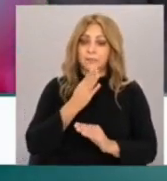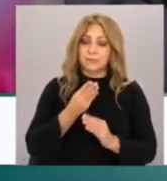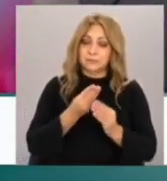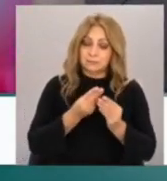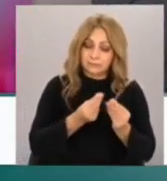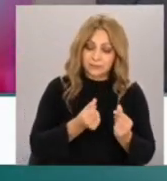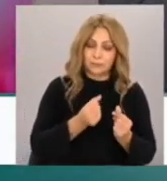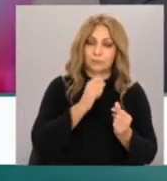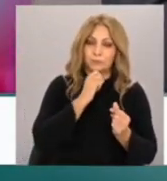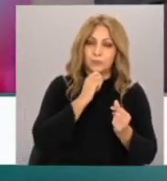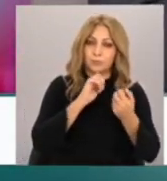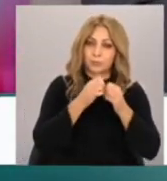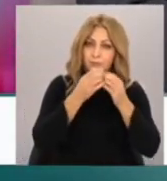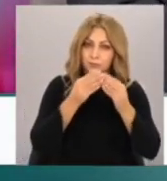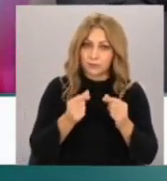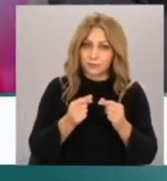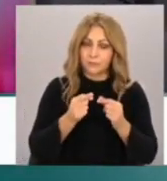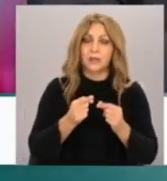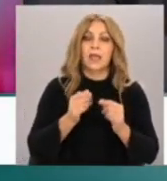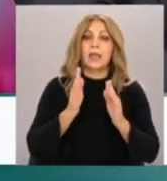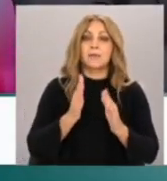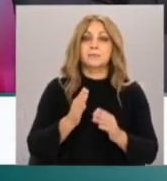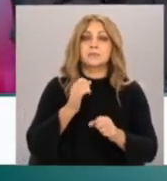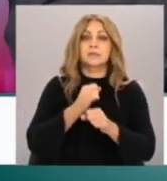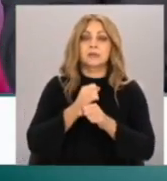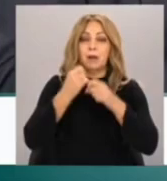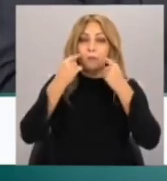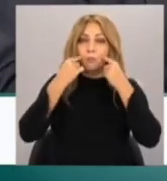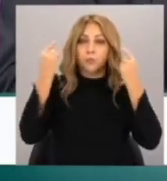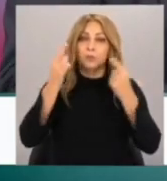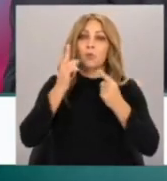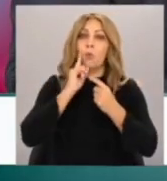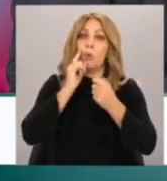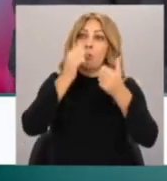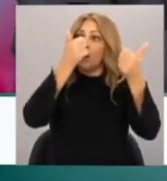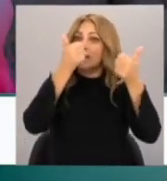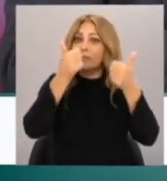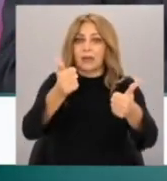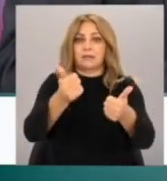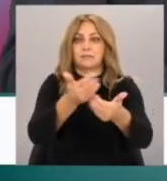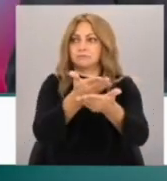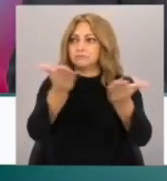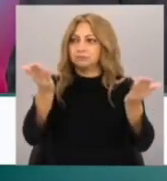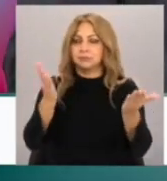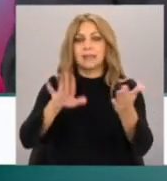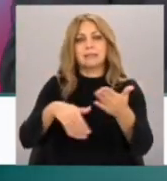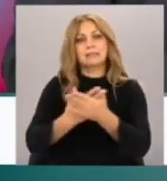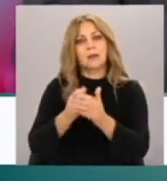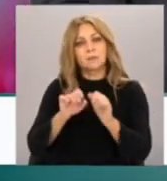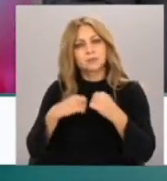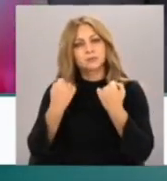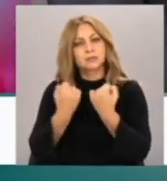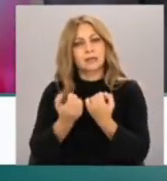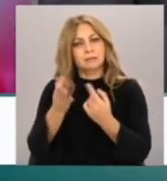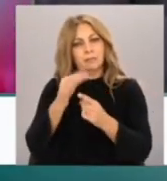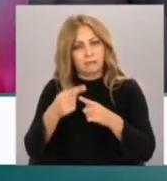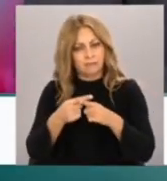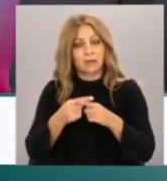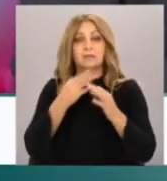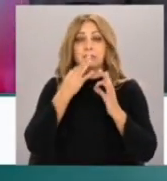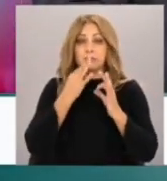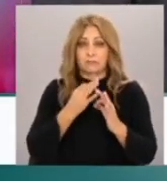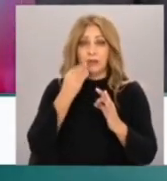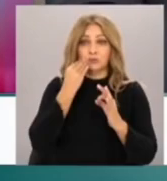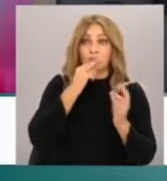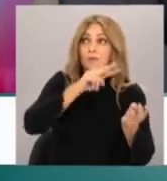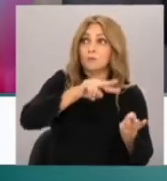fizemos de recursos para ter serviço público de alta qualidade que é o conhecimento torna uma sociedade atrativos nos jovens sabe e migram